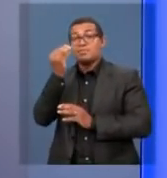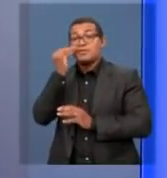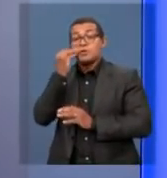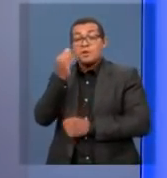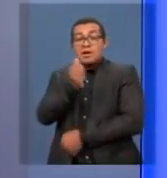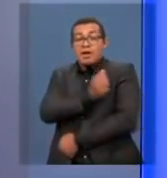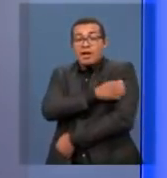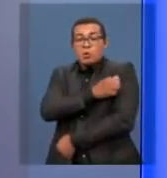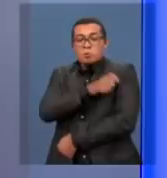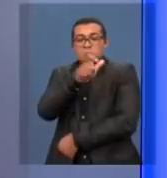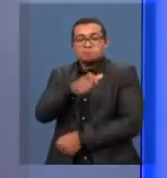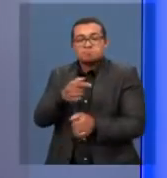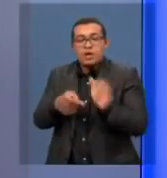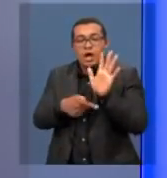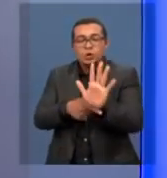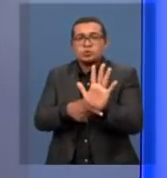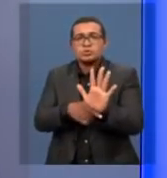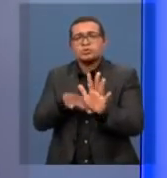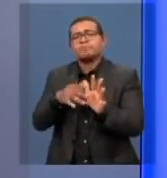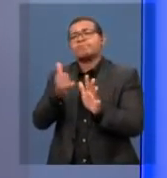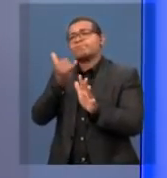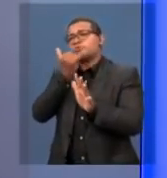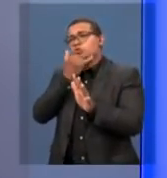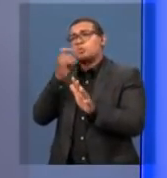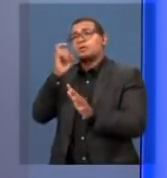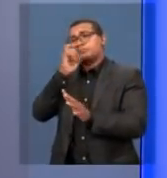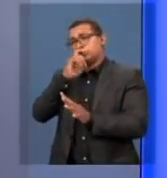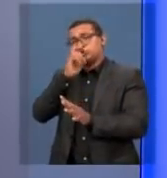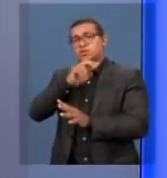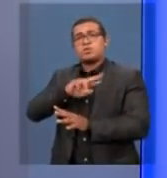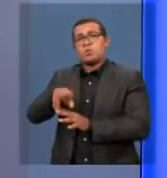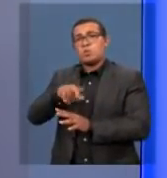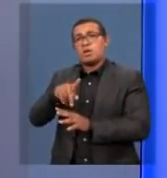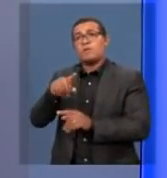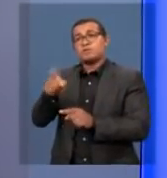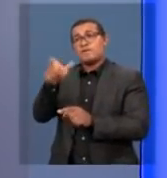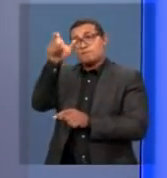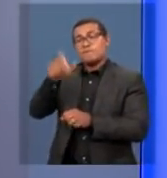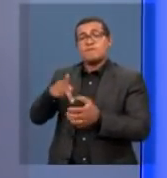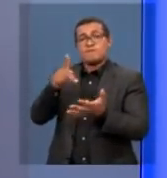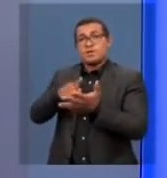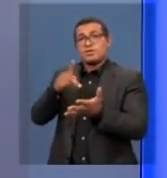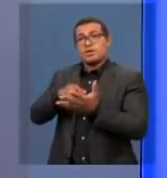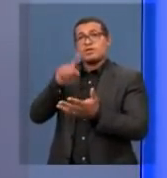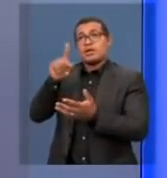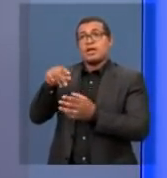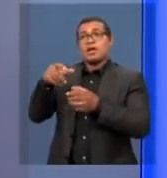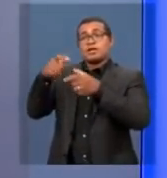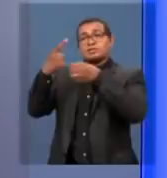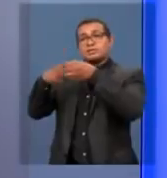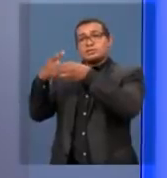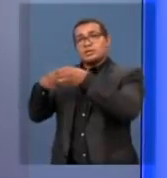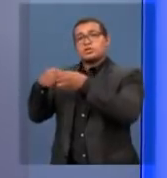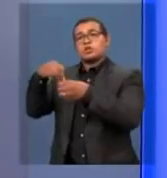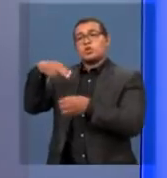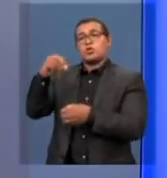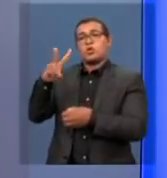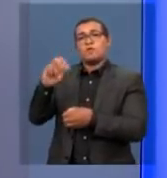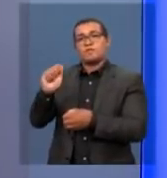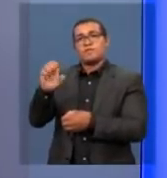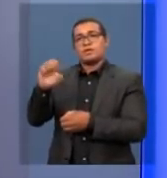estudante então não diga isso não é verdade você bater nas pessoas lá em nova esperança bateu nas pessoas nas manifestações